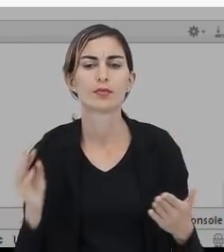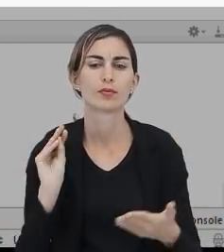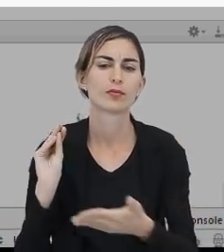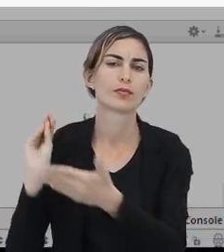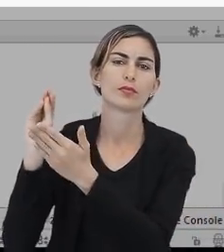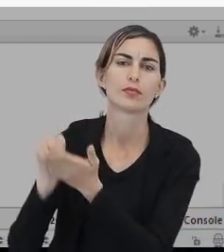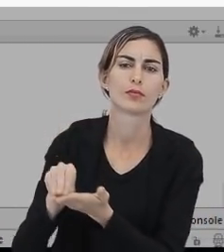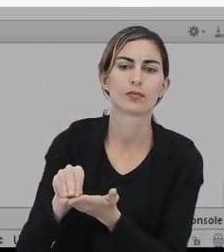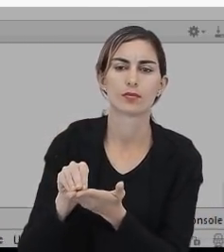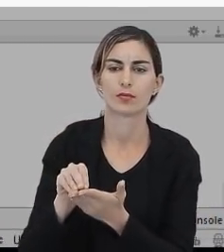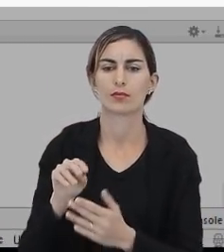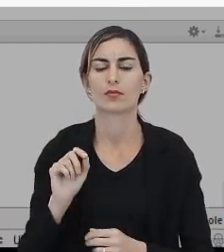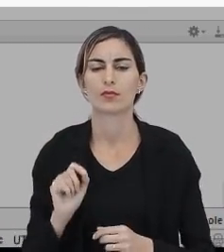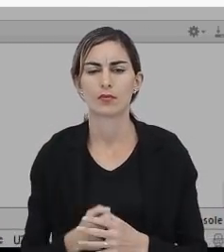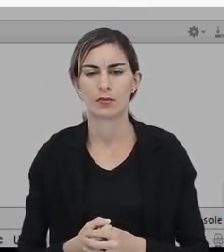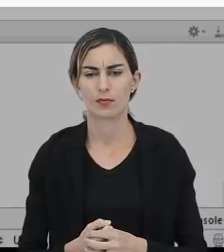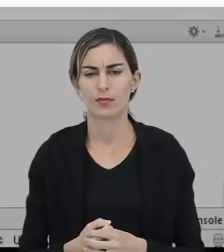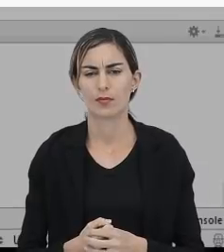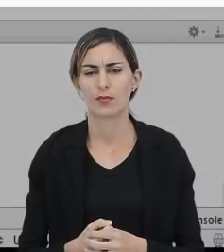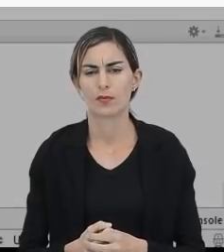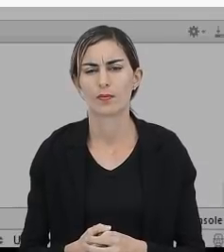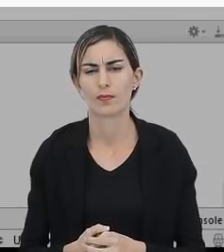vamos colocar aqui...